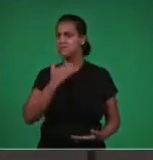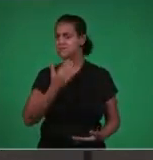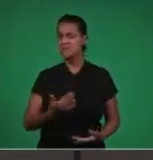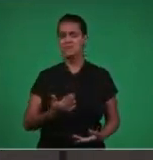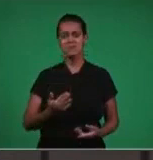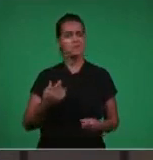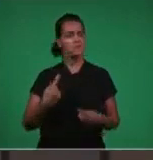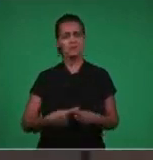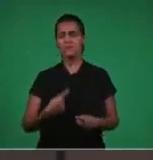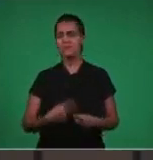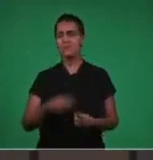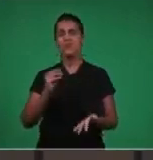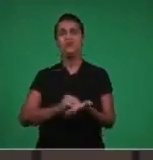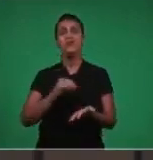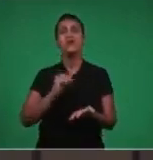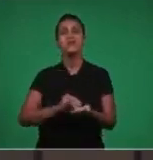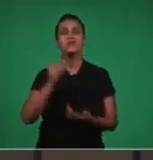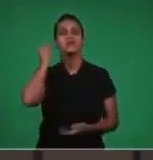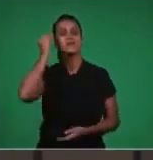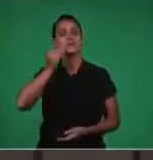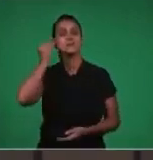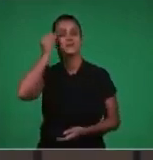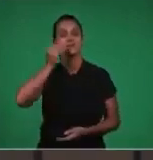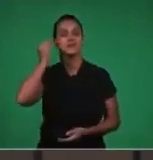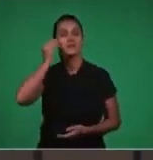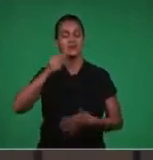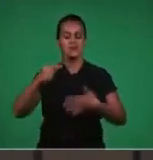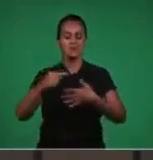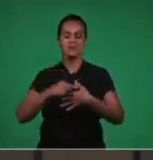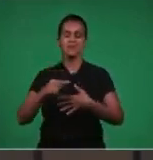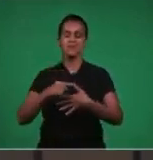a experiência da quinta medida.